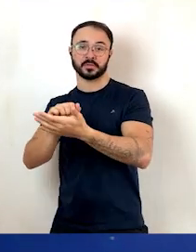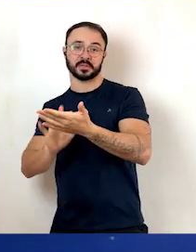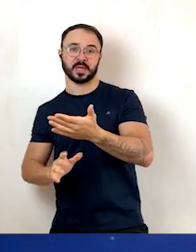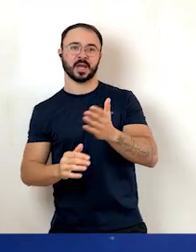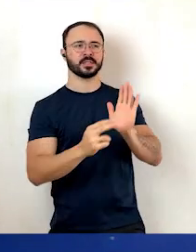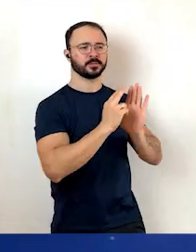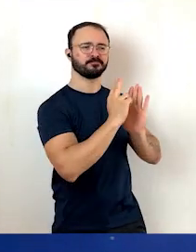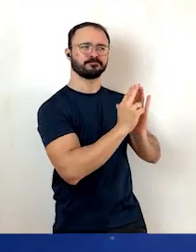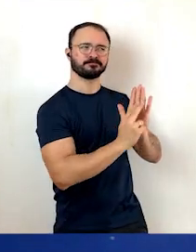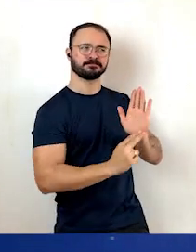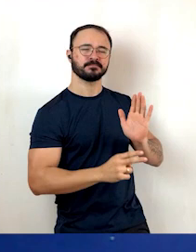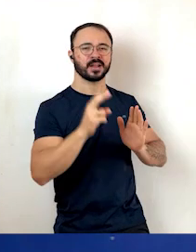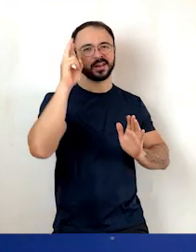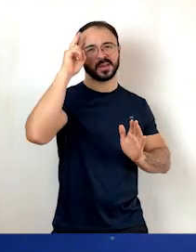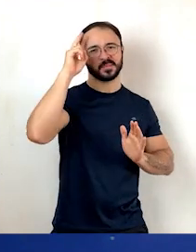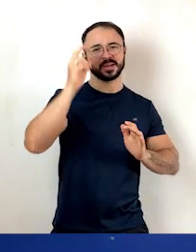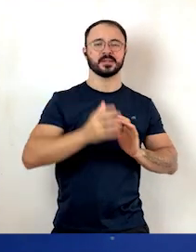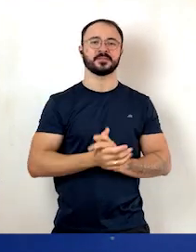atividade certo